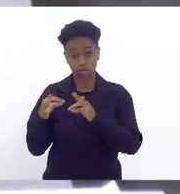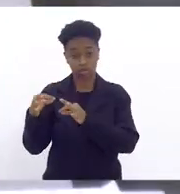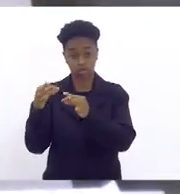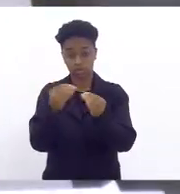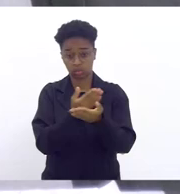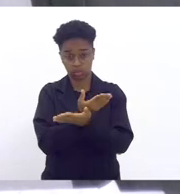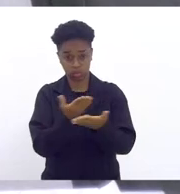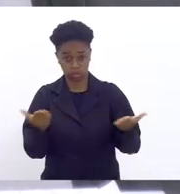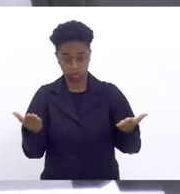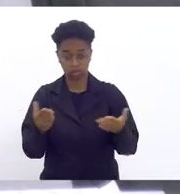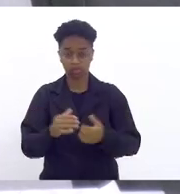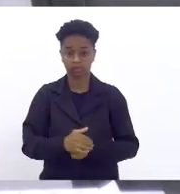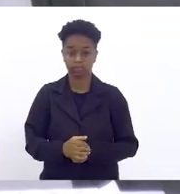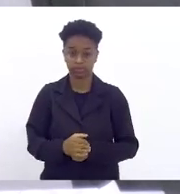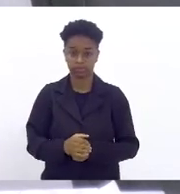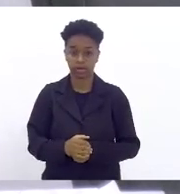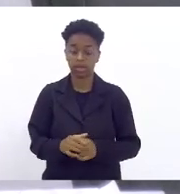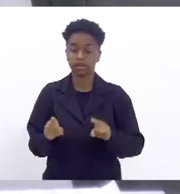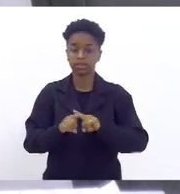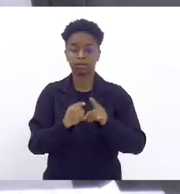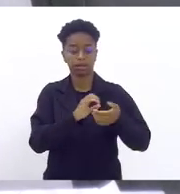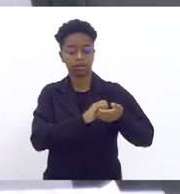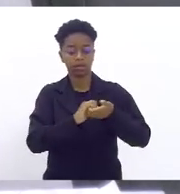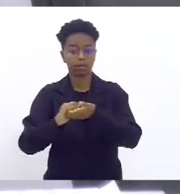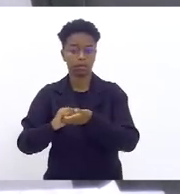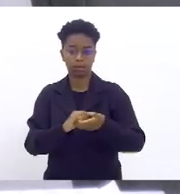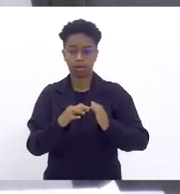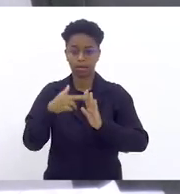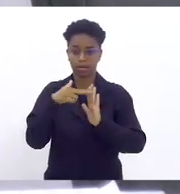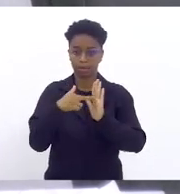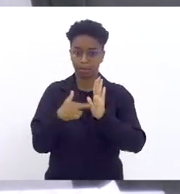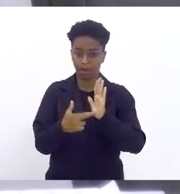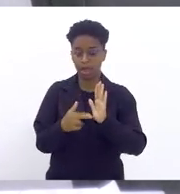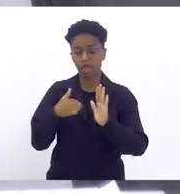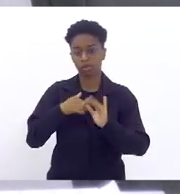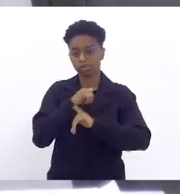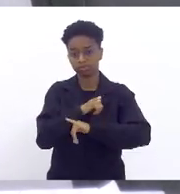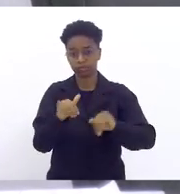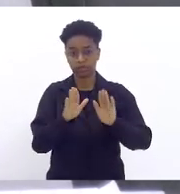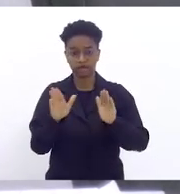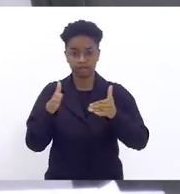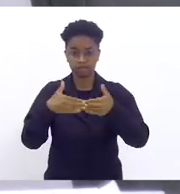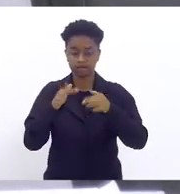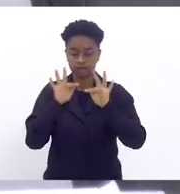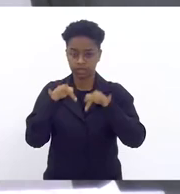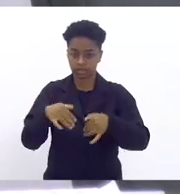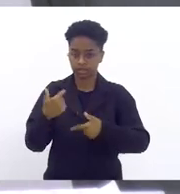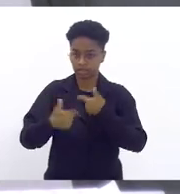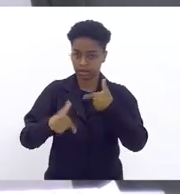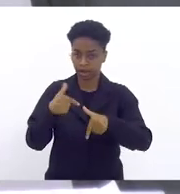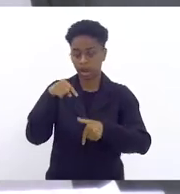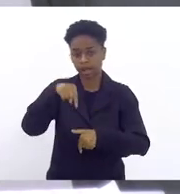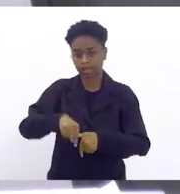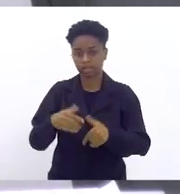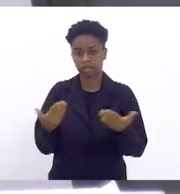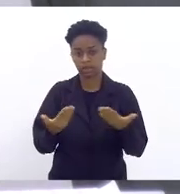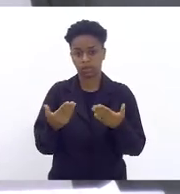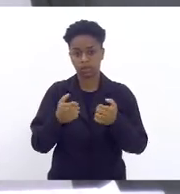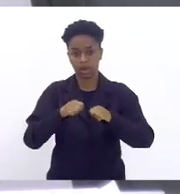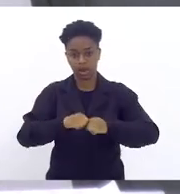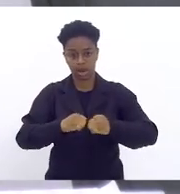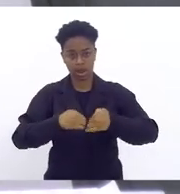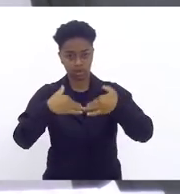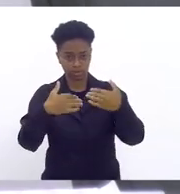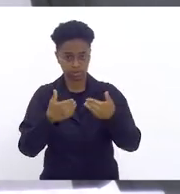e todas em cumprimento as normas regimentais declarem cerrados os trabalhos da presente audiência pública e